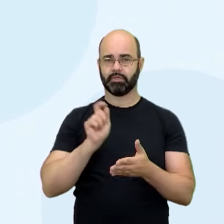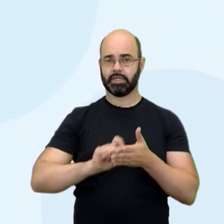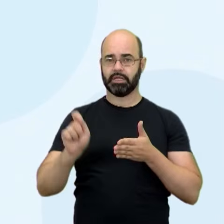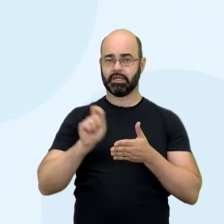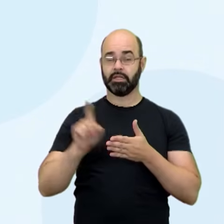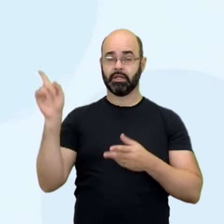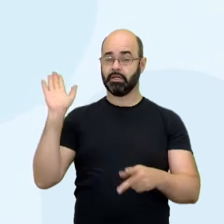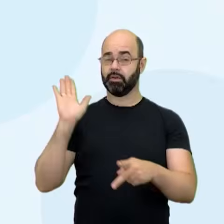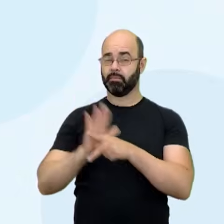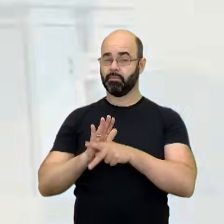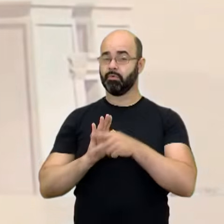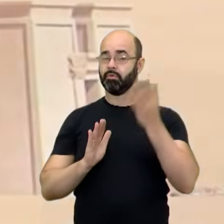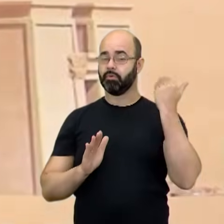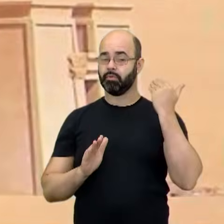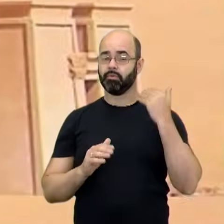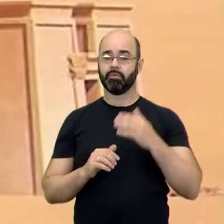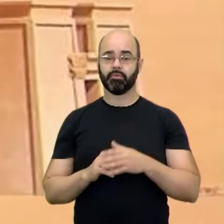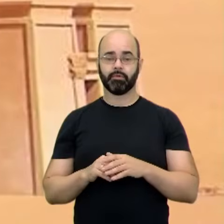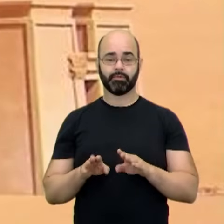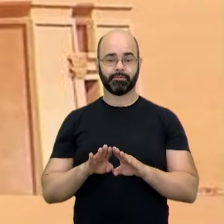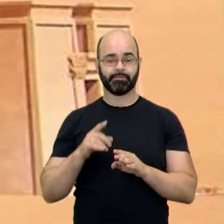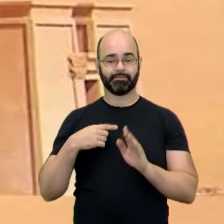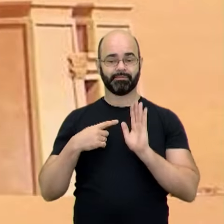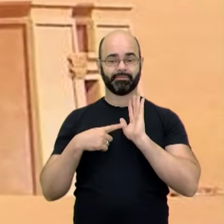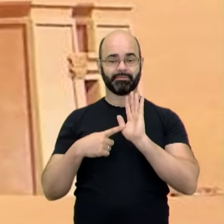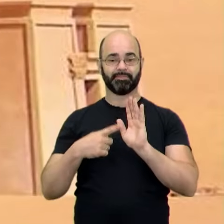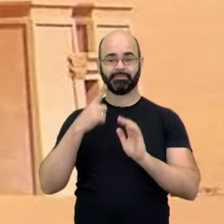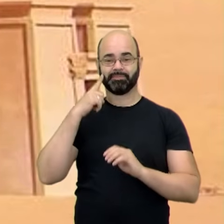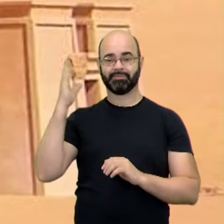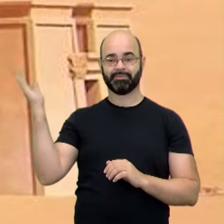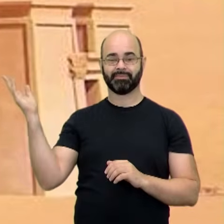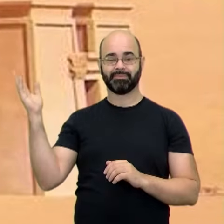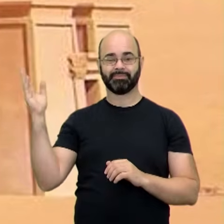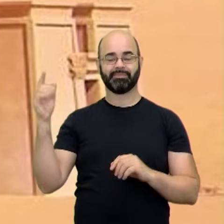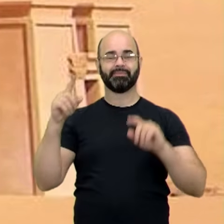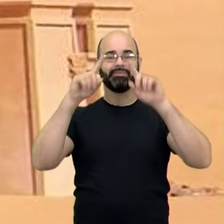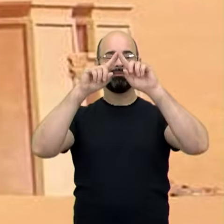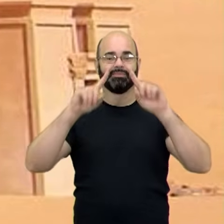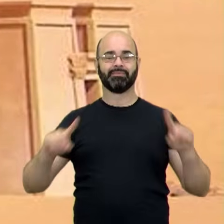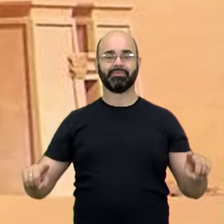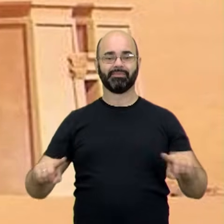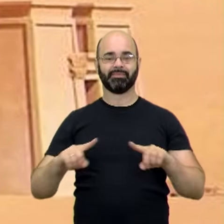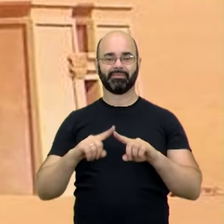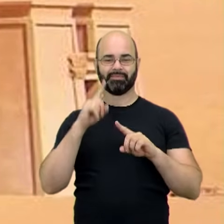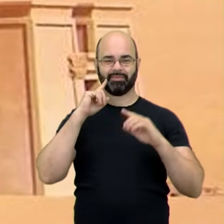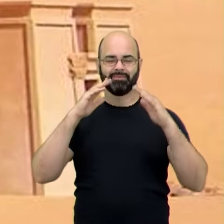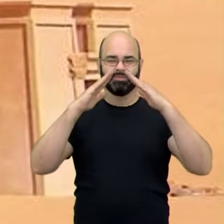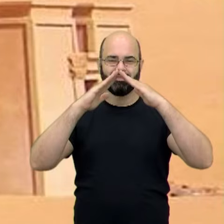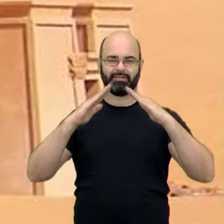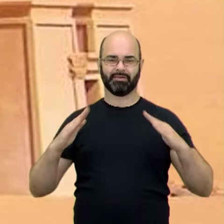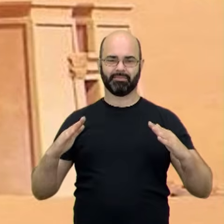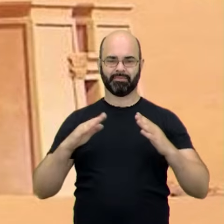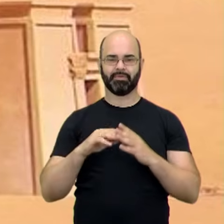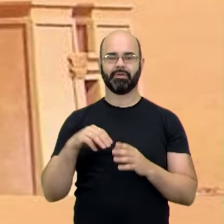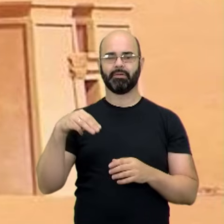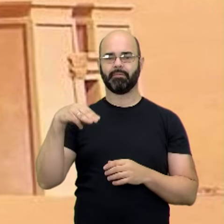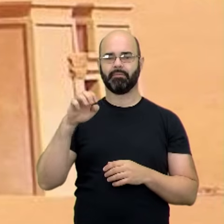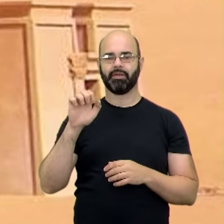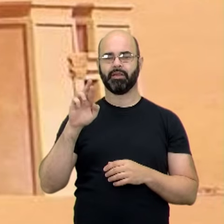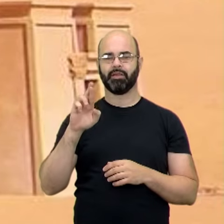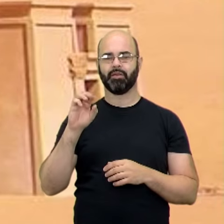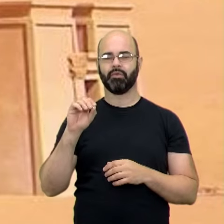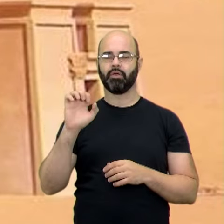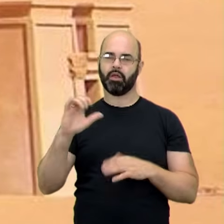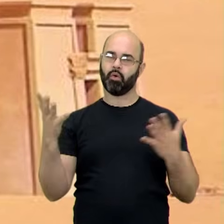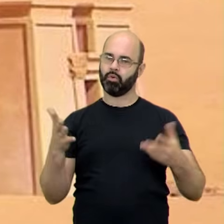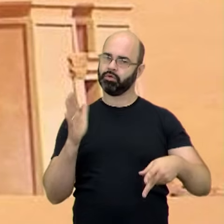própria. Inclusive, vou mostrar aqui para vocês, ó, as pirâmides de Meroé, que fazem parte hoje do patrimônio histórico da